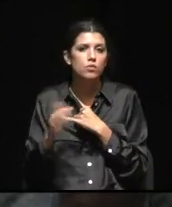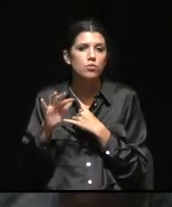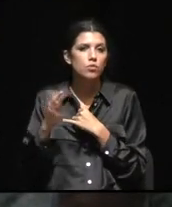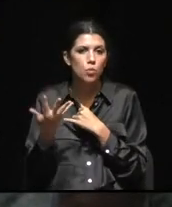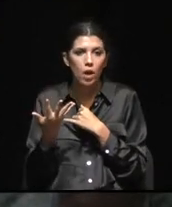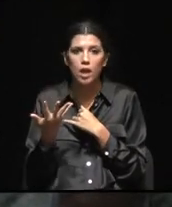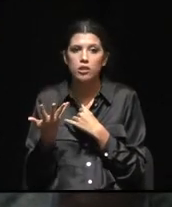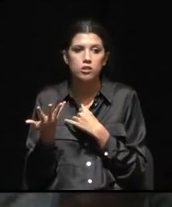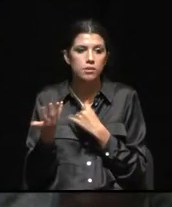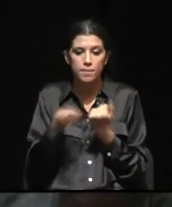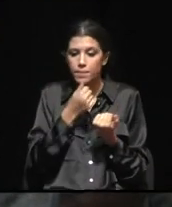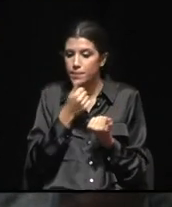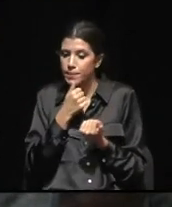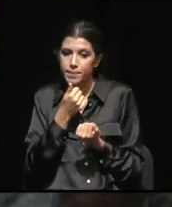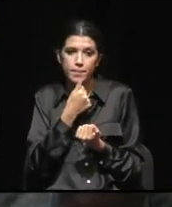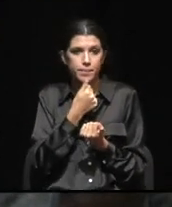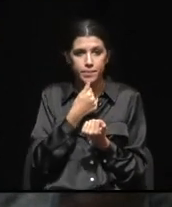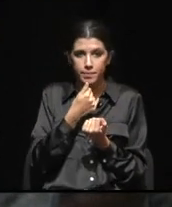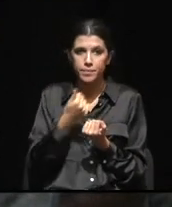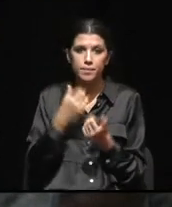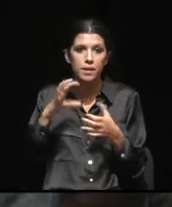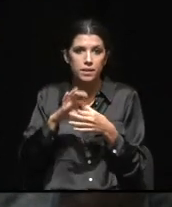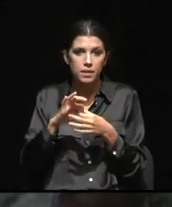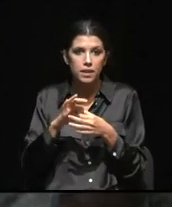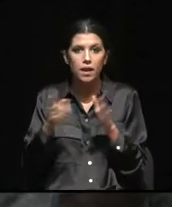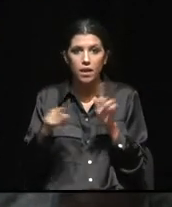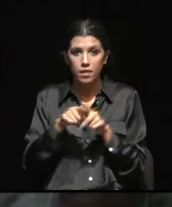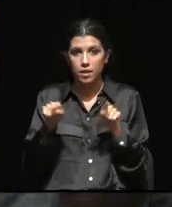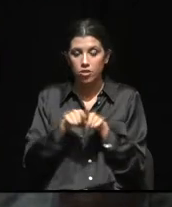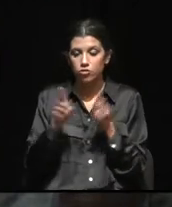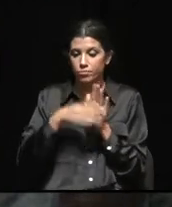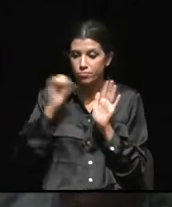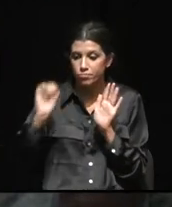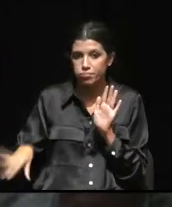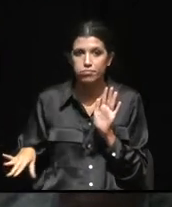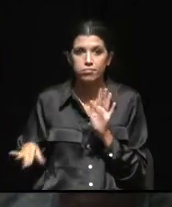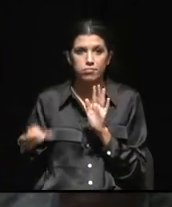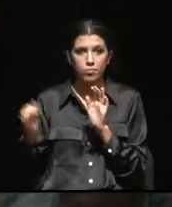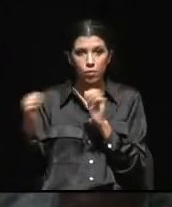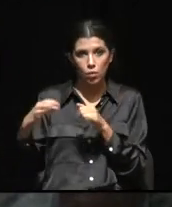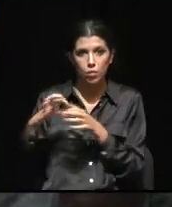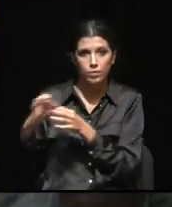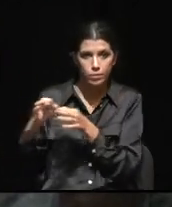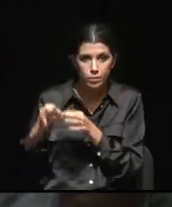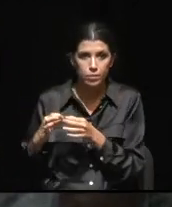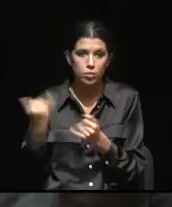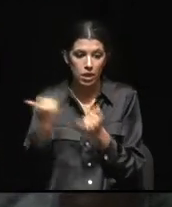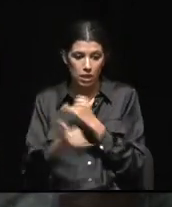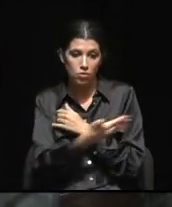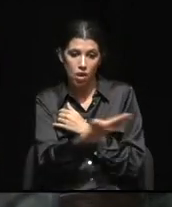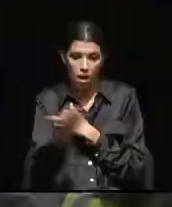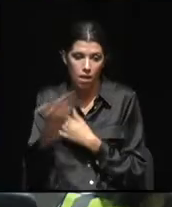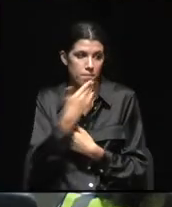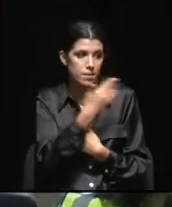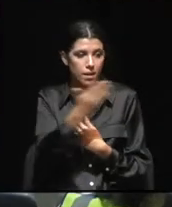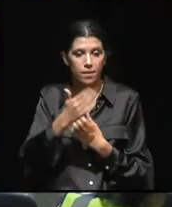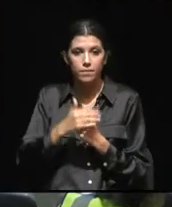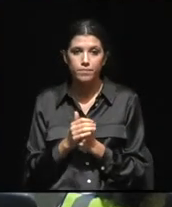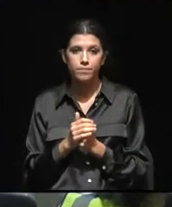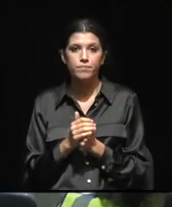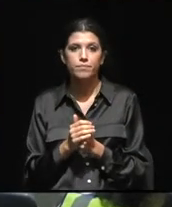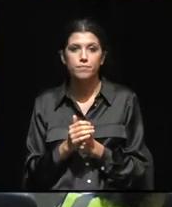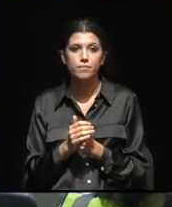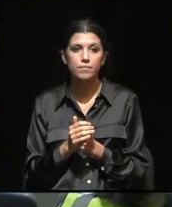que estão em cima da mesa relativamente a esta revogação porque os riscos existem obrigada